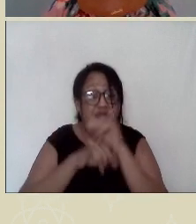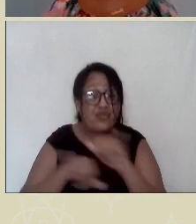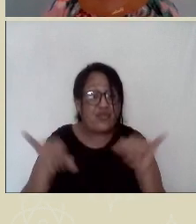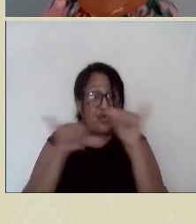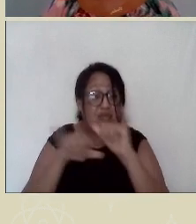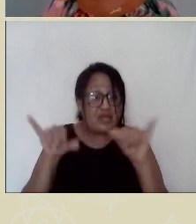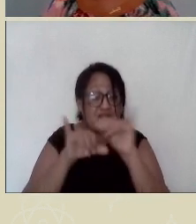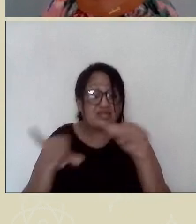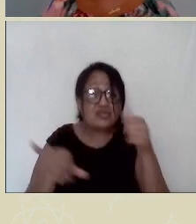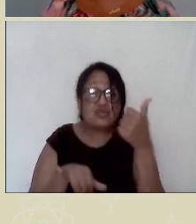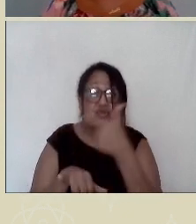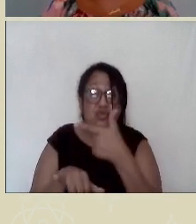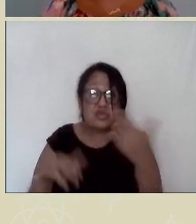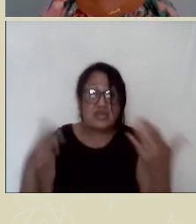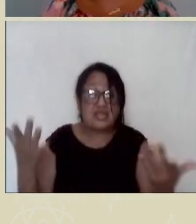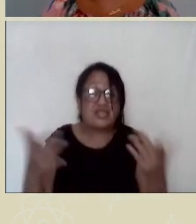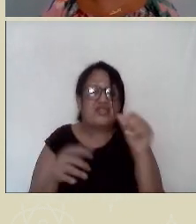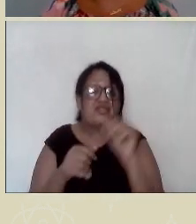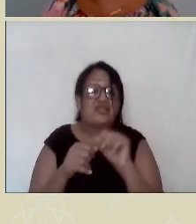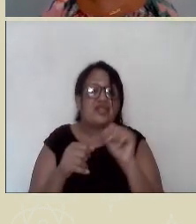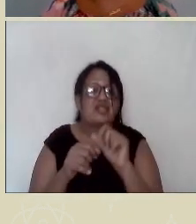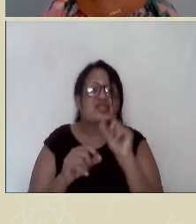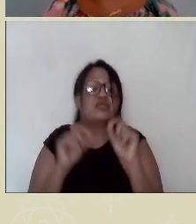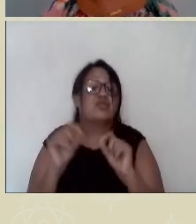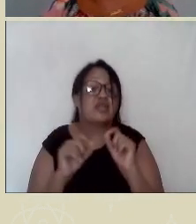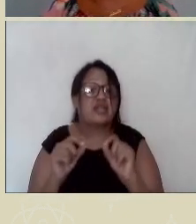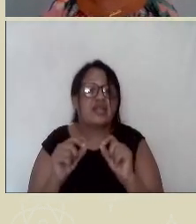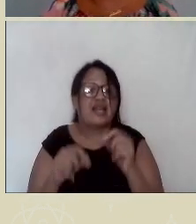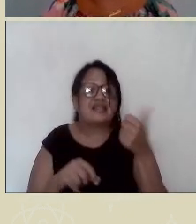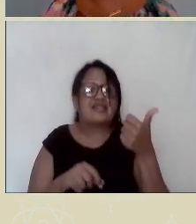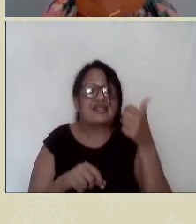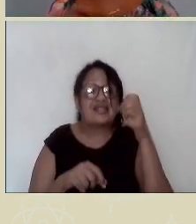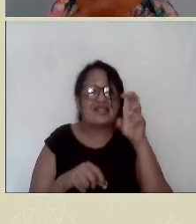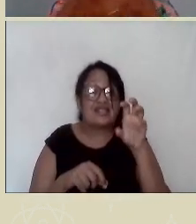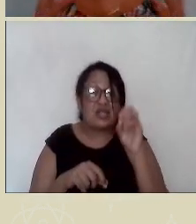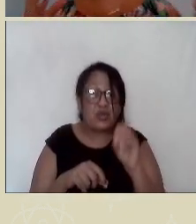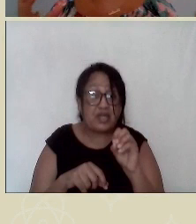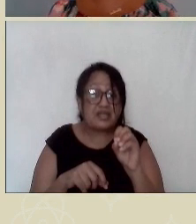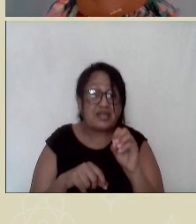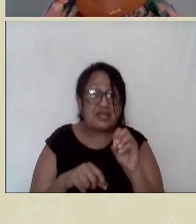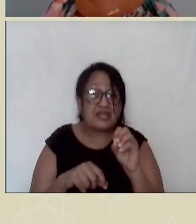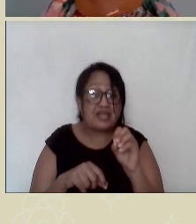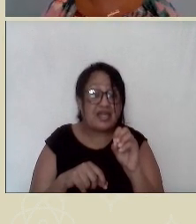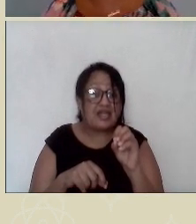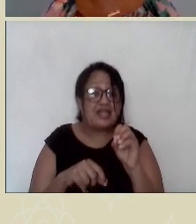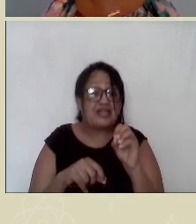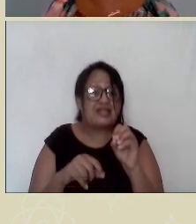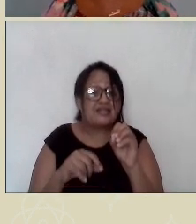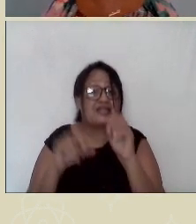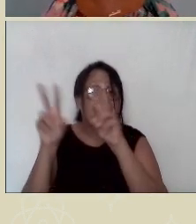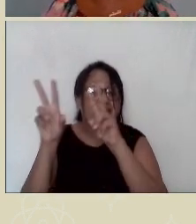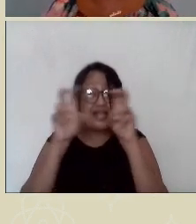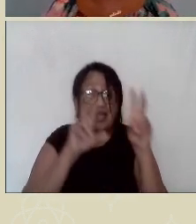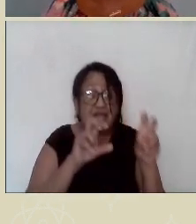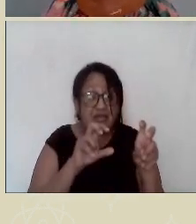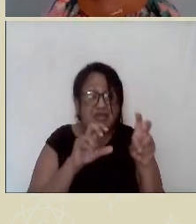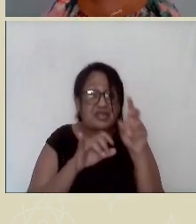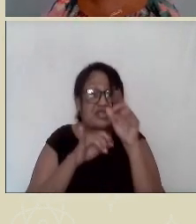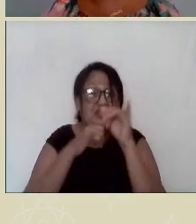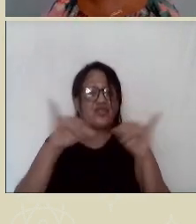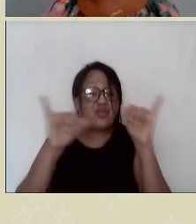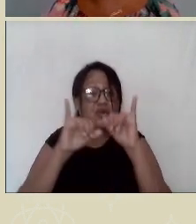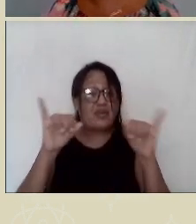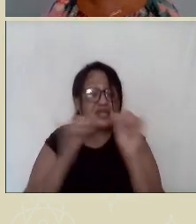desinformação fez que fez com que 150 peças né conteúdos de desinformação sobre as vacinas